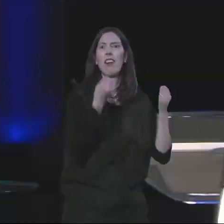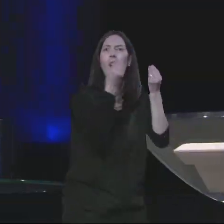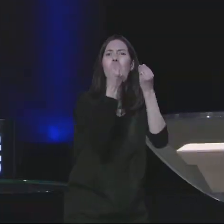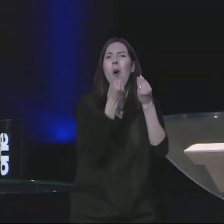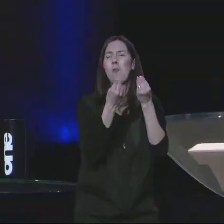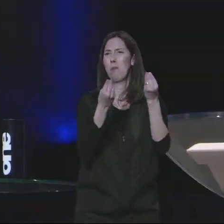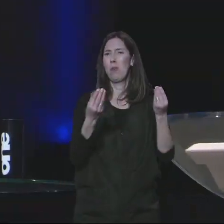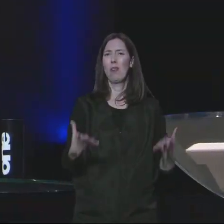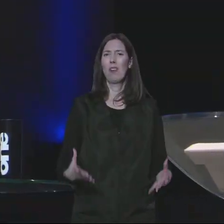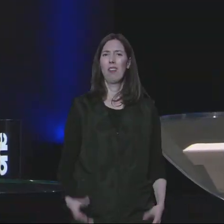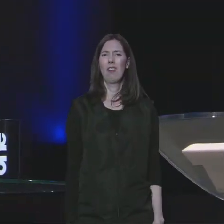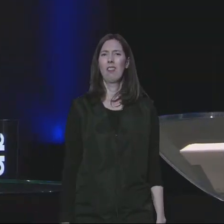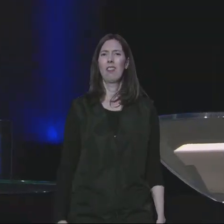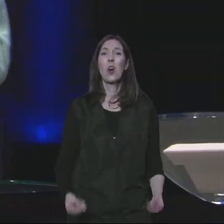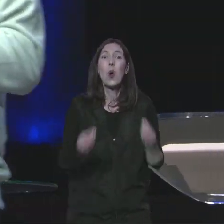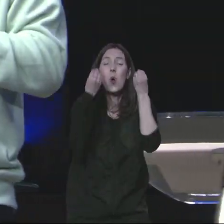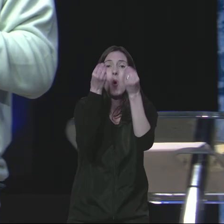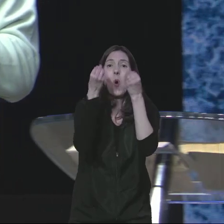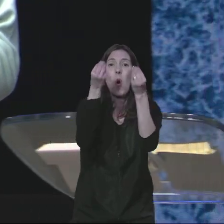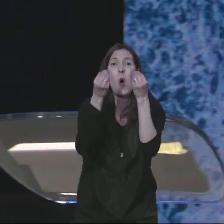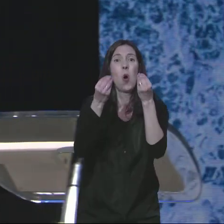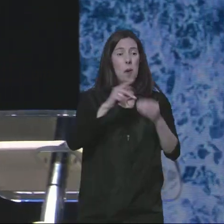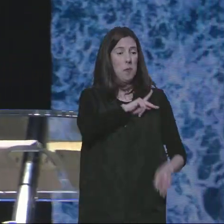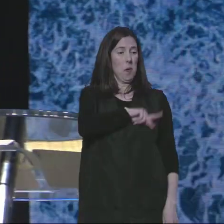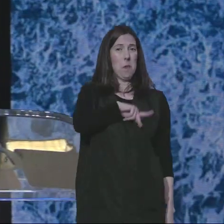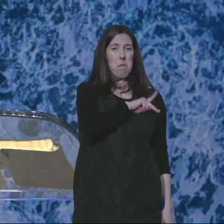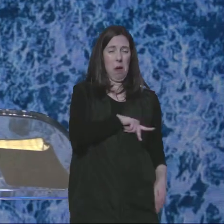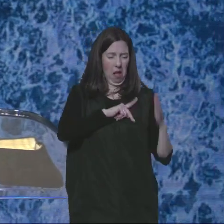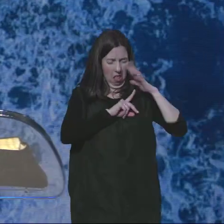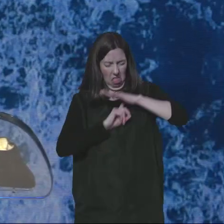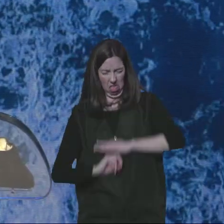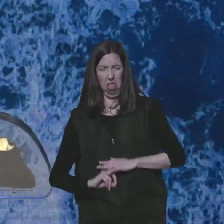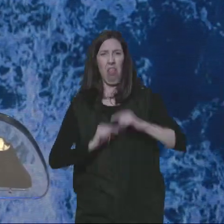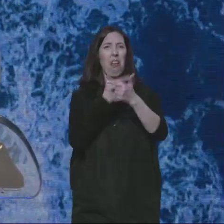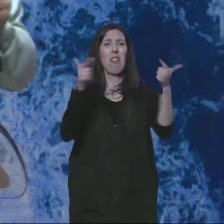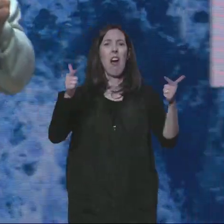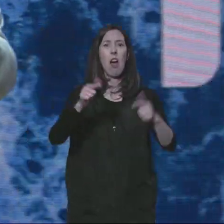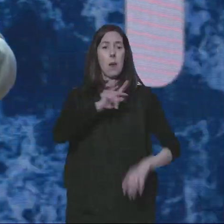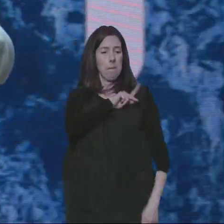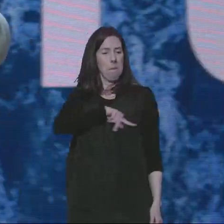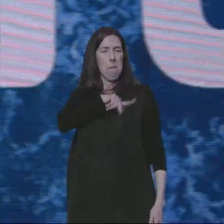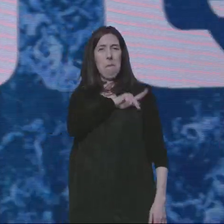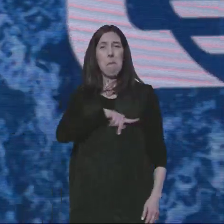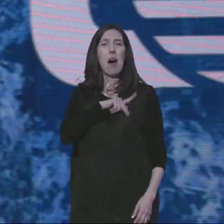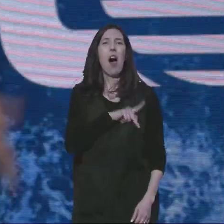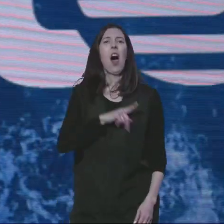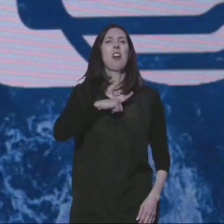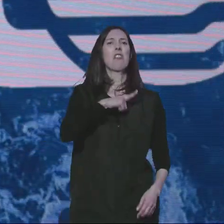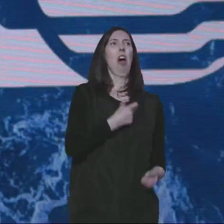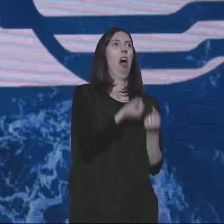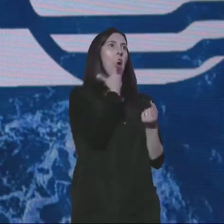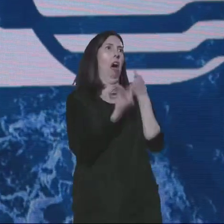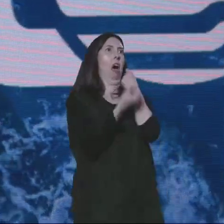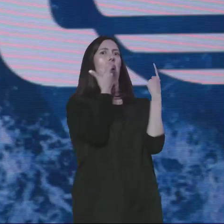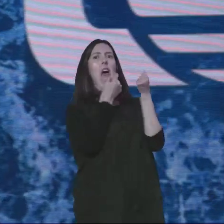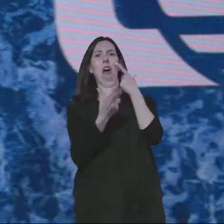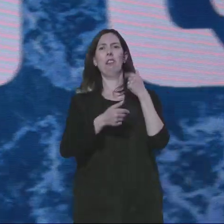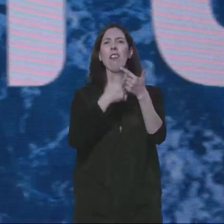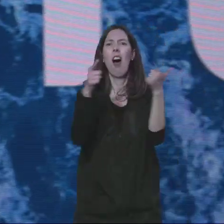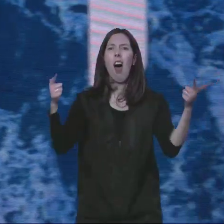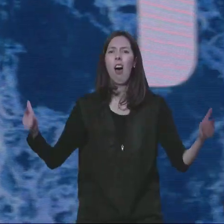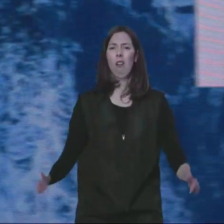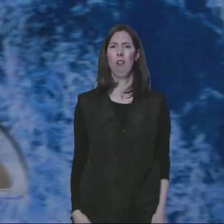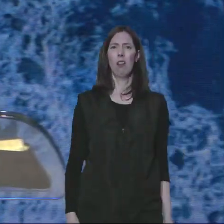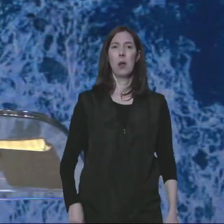ele consegue? Como Paulo não caiu em depressão? Como Paulo não estava tomando mil remédios? Como ele não estava